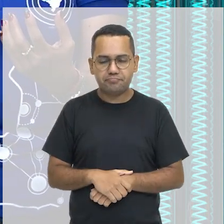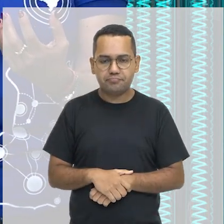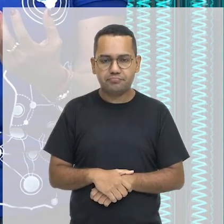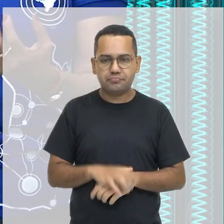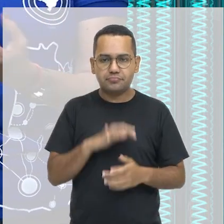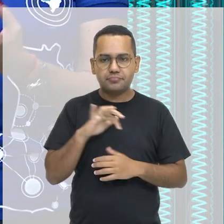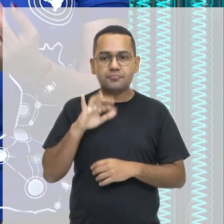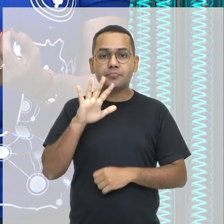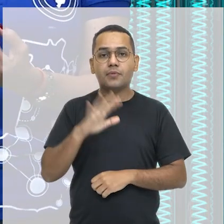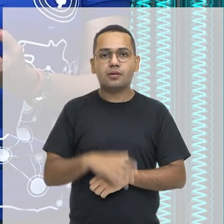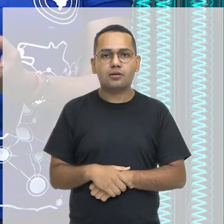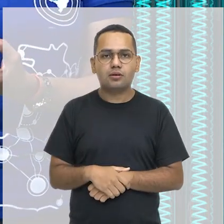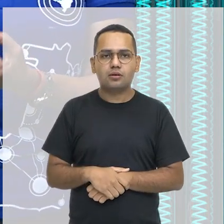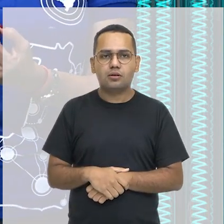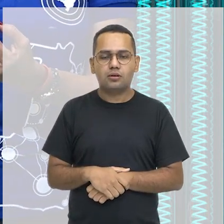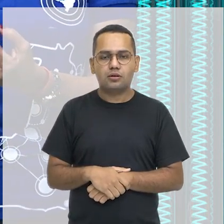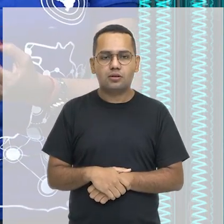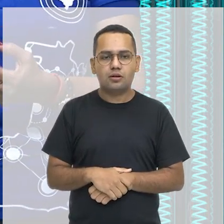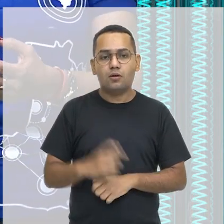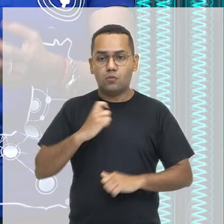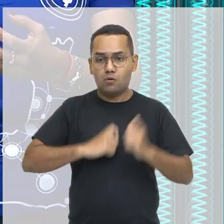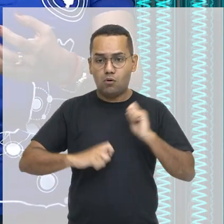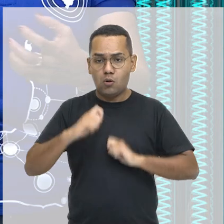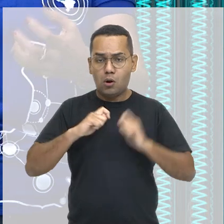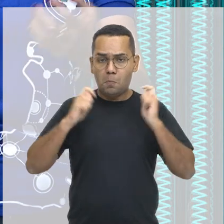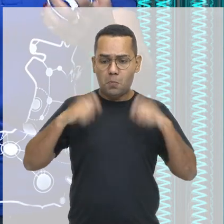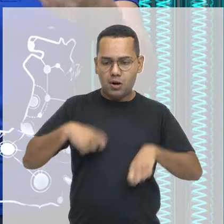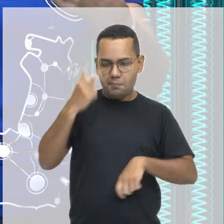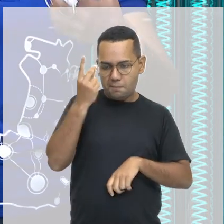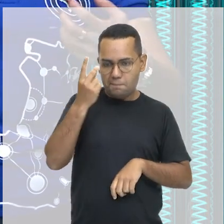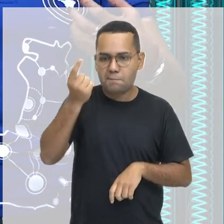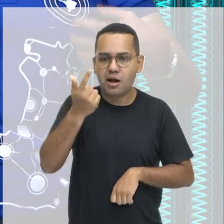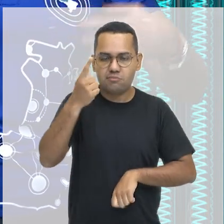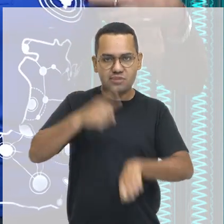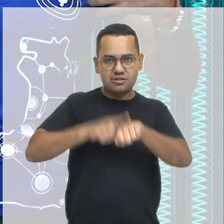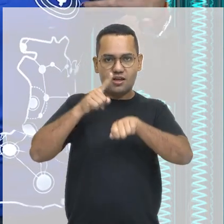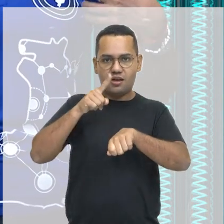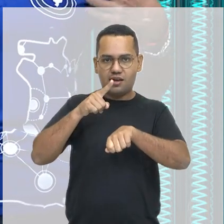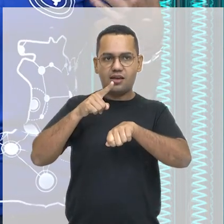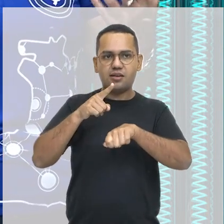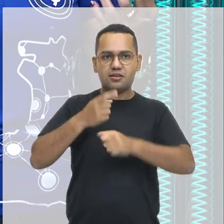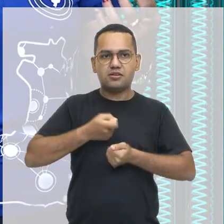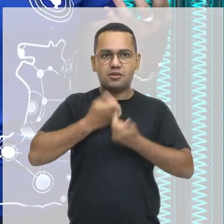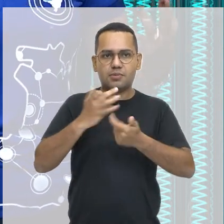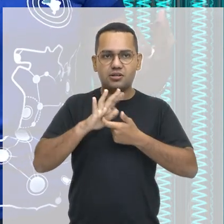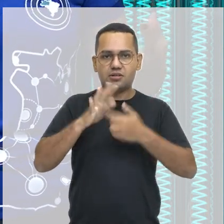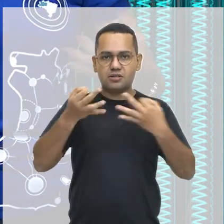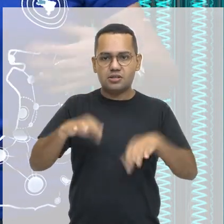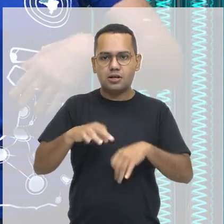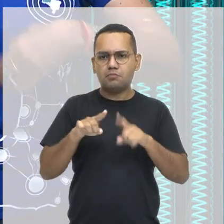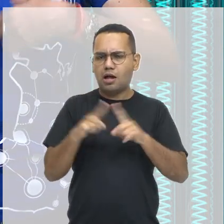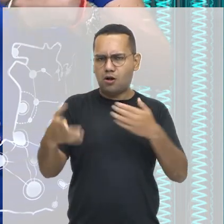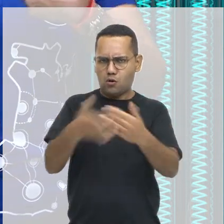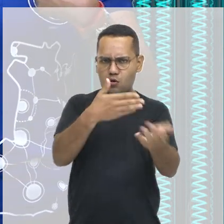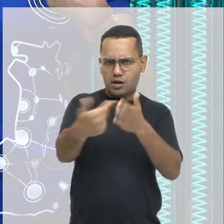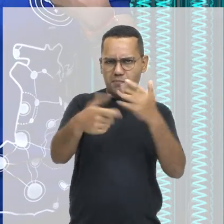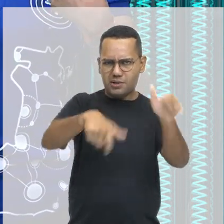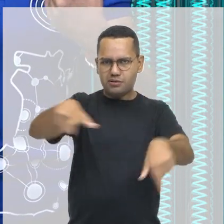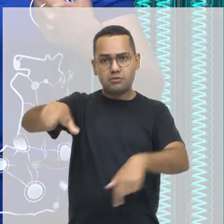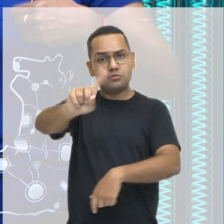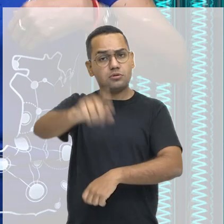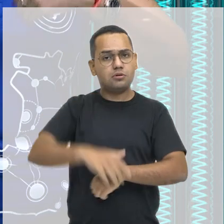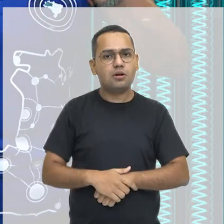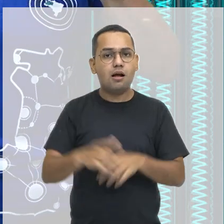ele tenha uma boa improvisação, não é qualquer um que vai na frente do teatro e faz um improviso. Ele tem que fazer